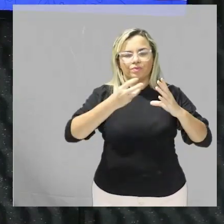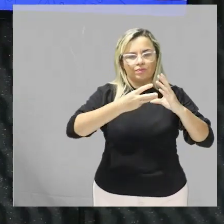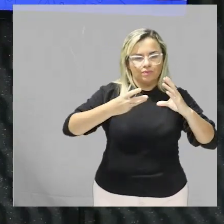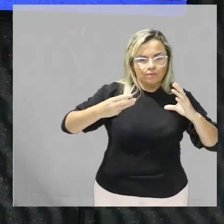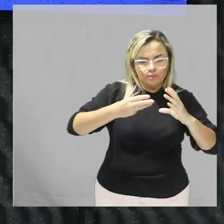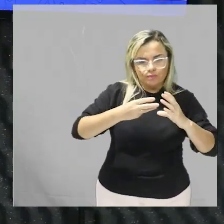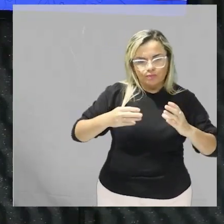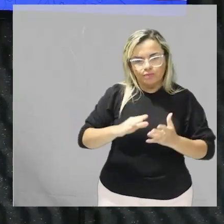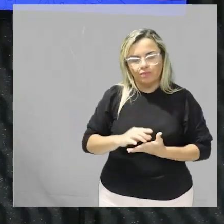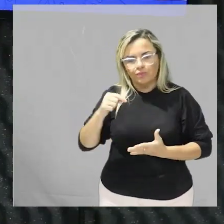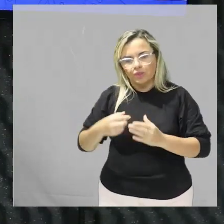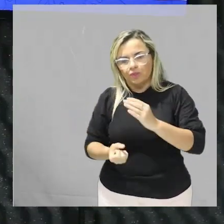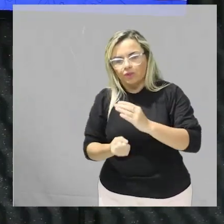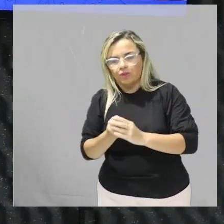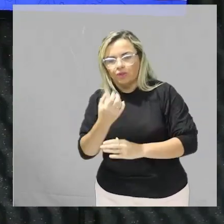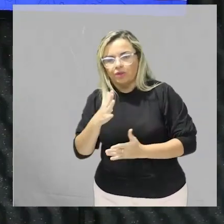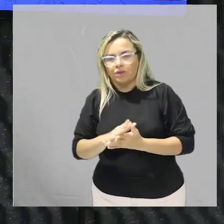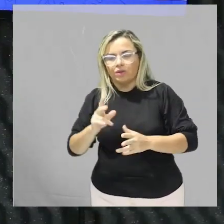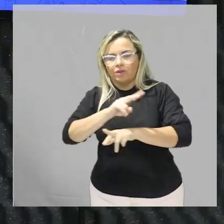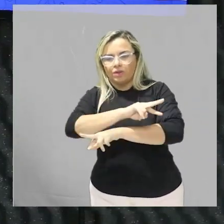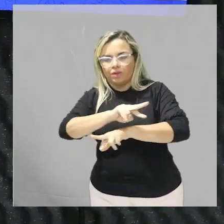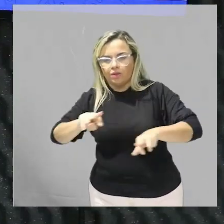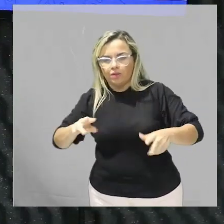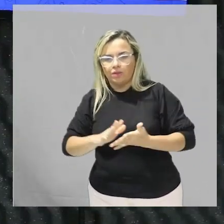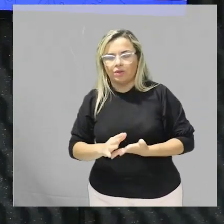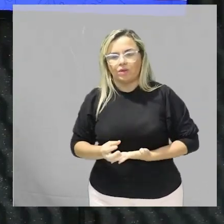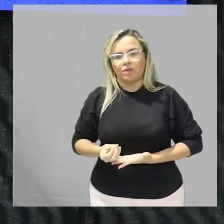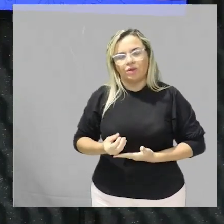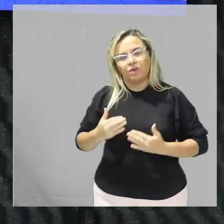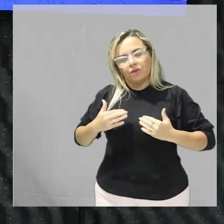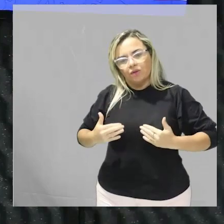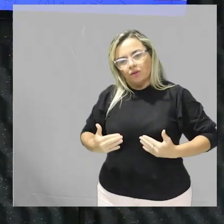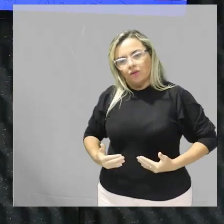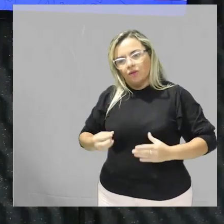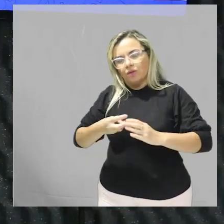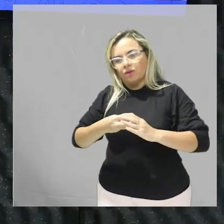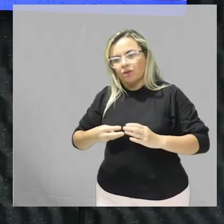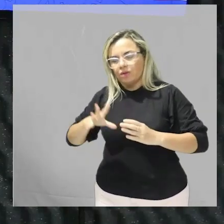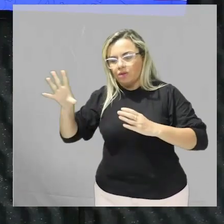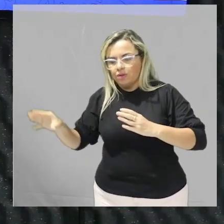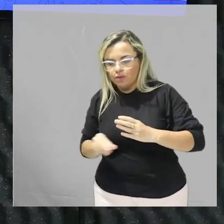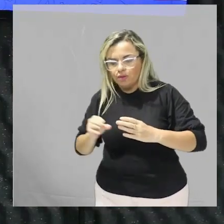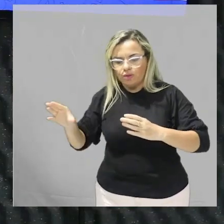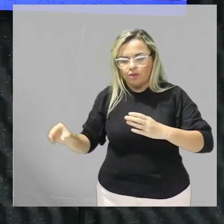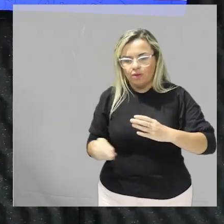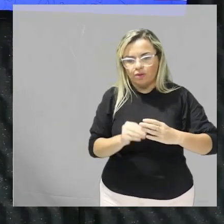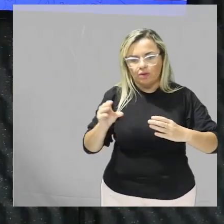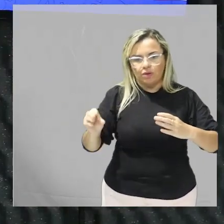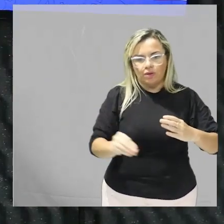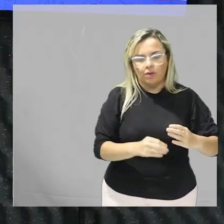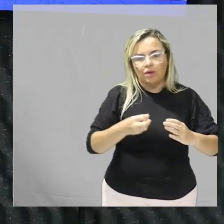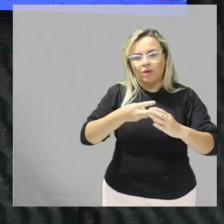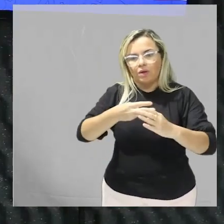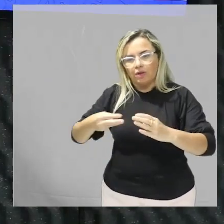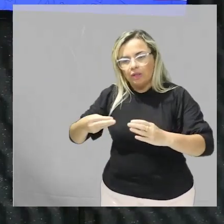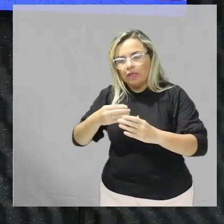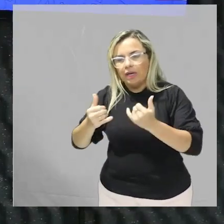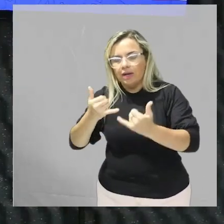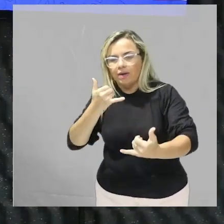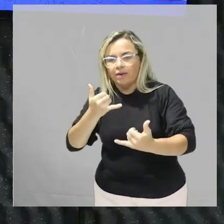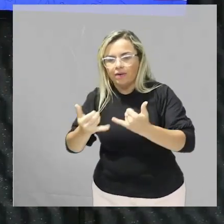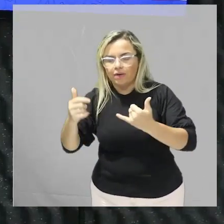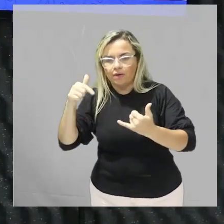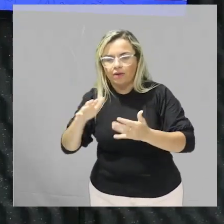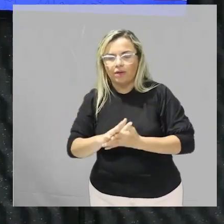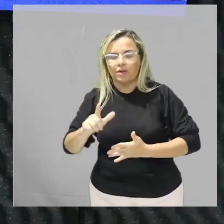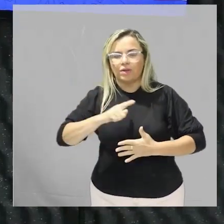que formam os organismos multicelulares, elas podem se juntar com outras células semelhantes a ela e exercer